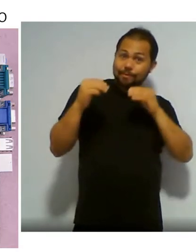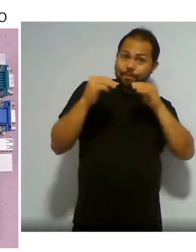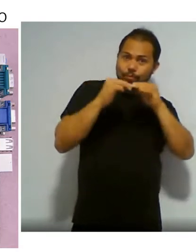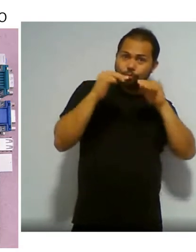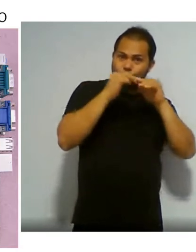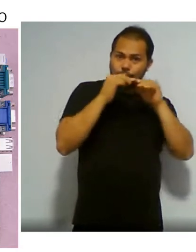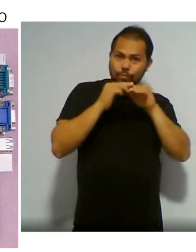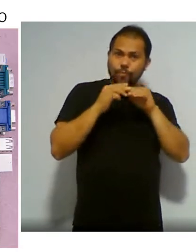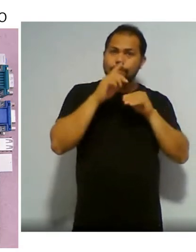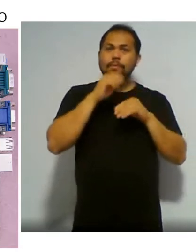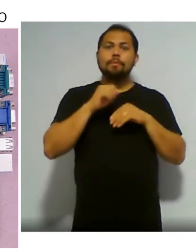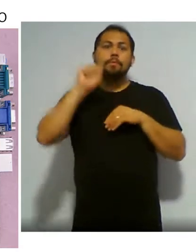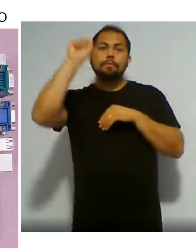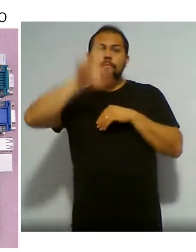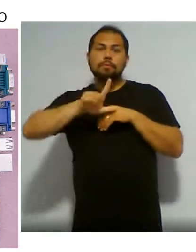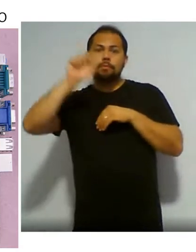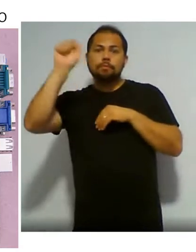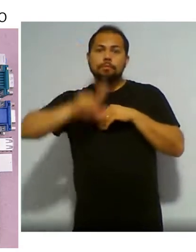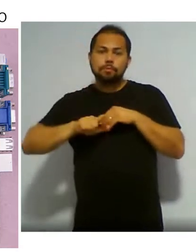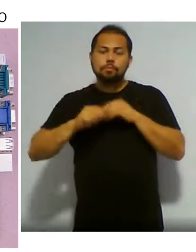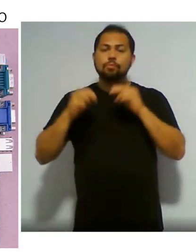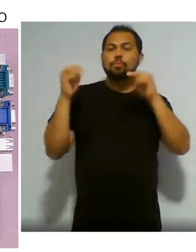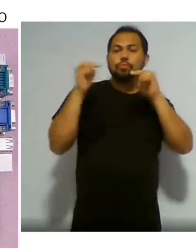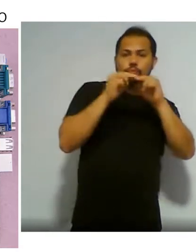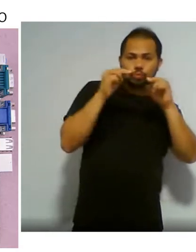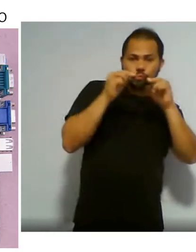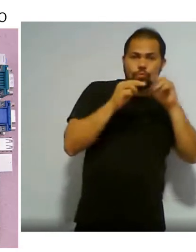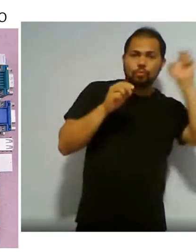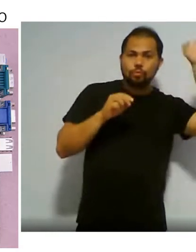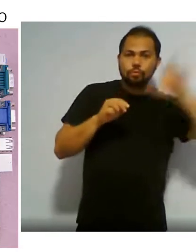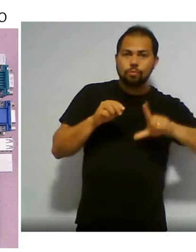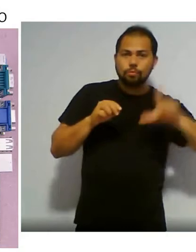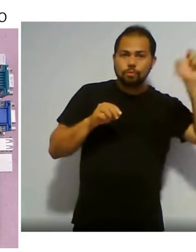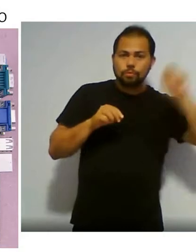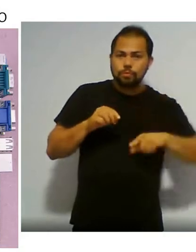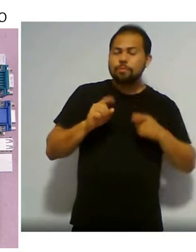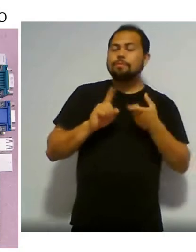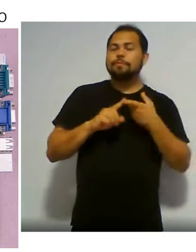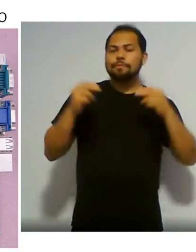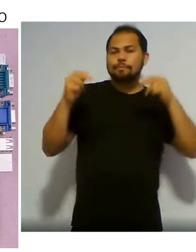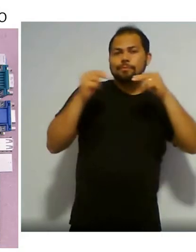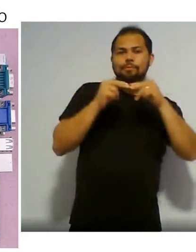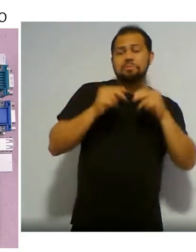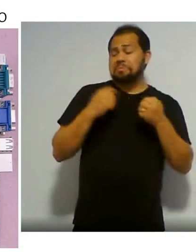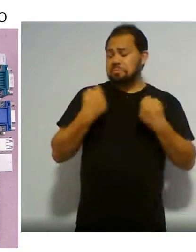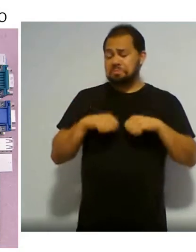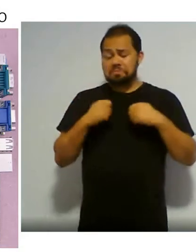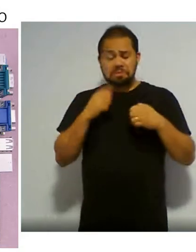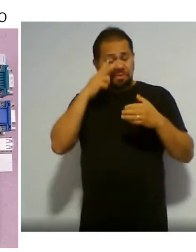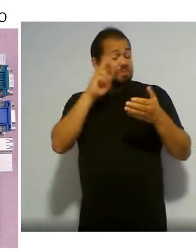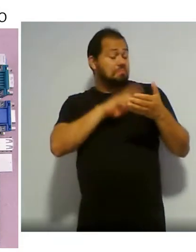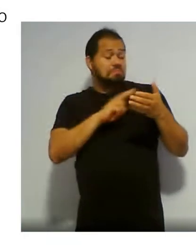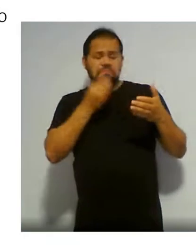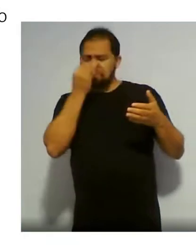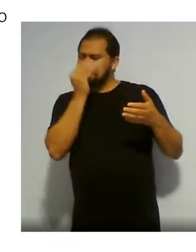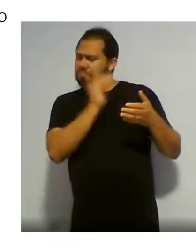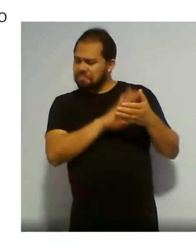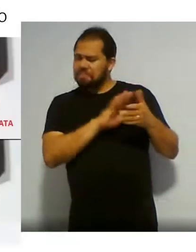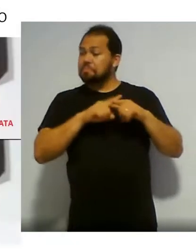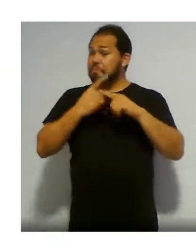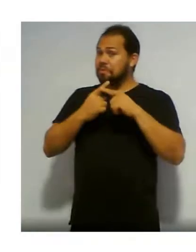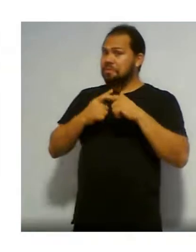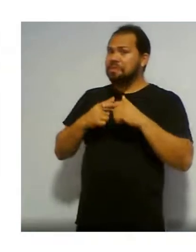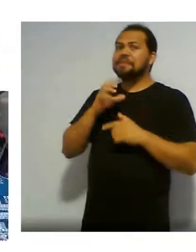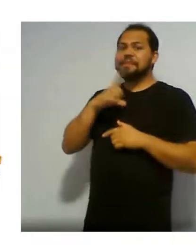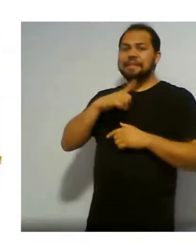azul. Então aqui você nem precisa olhar o manual, né? Você olha para a placa-mãe, o local de encaixe,